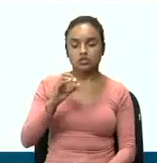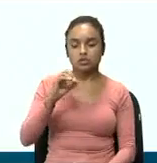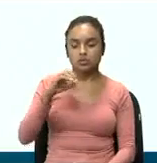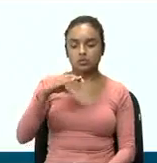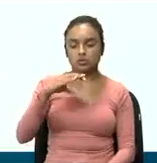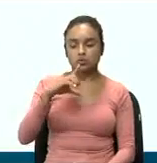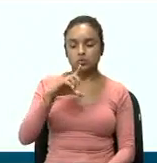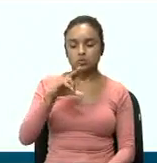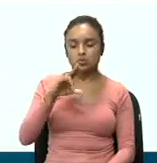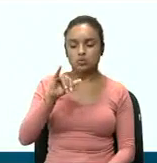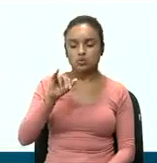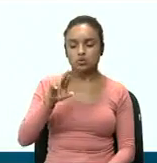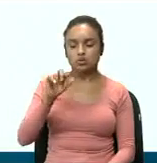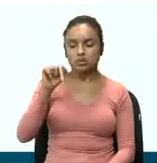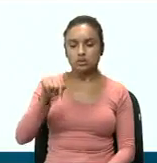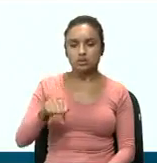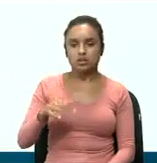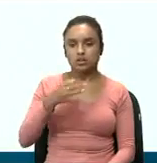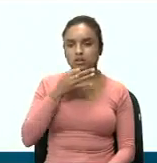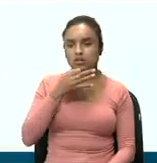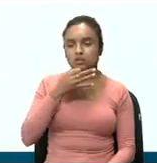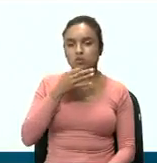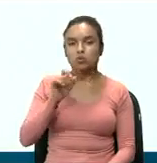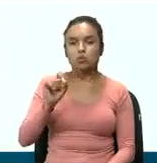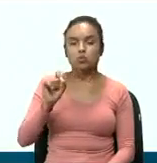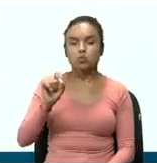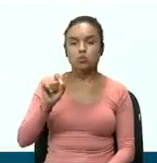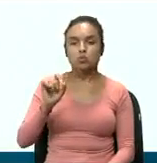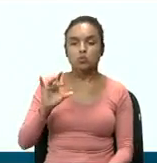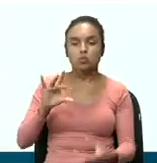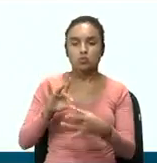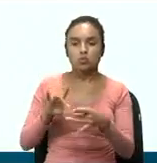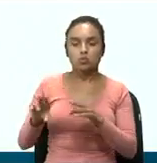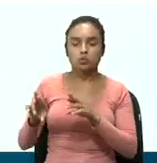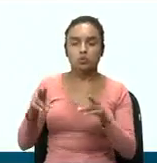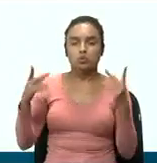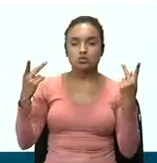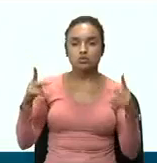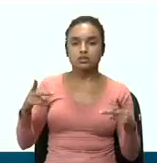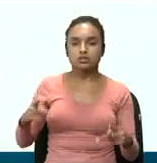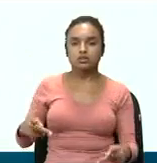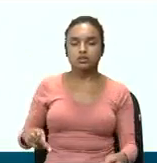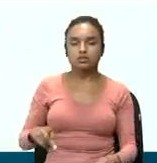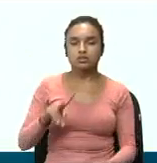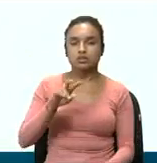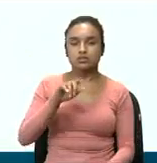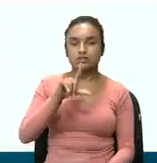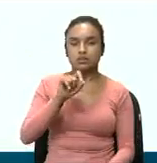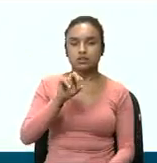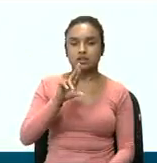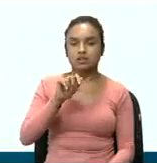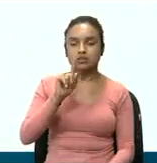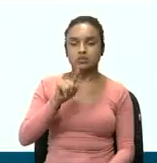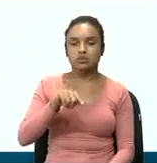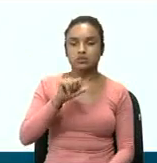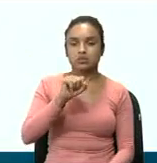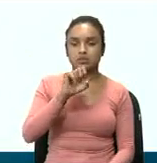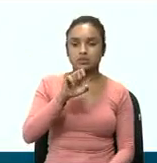deveria ter falado no início é a respeito do quê? Da natureza dos valores que são gerados por essa